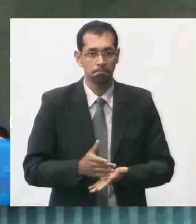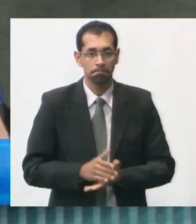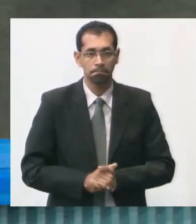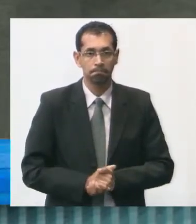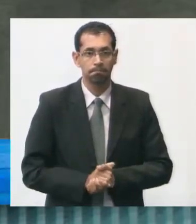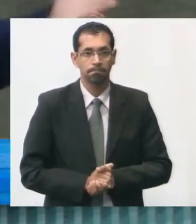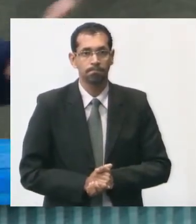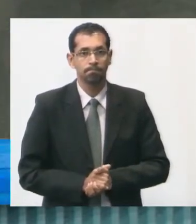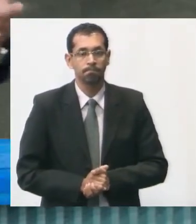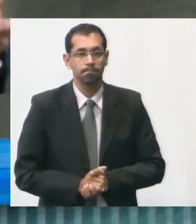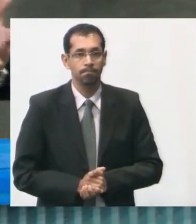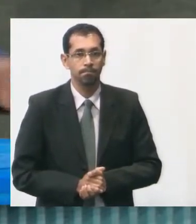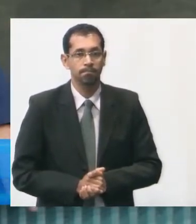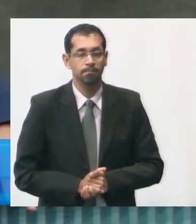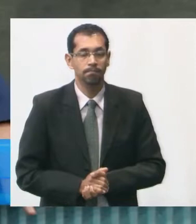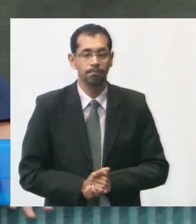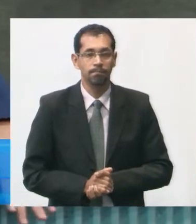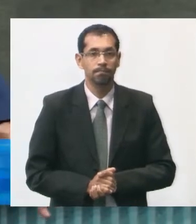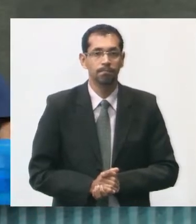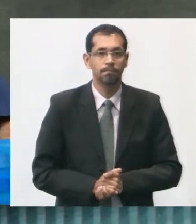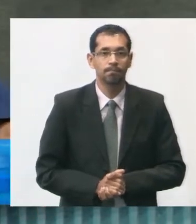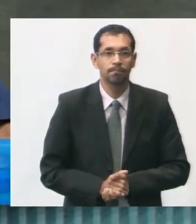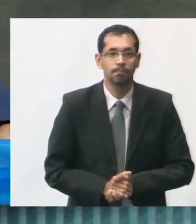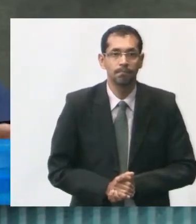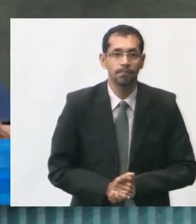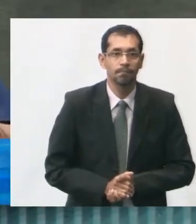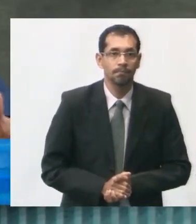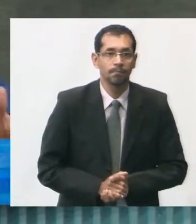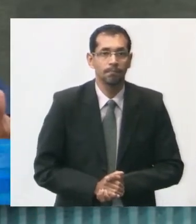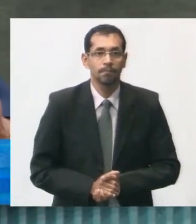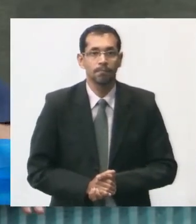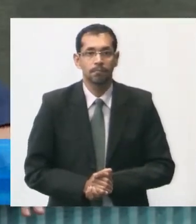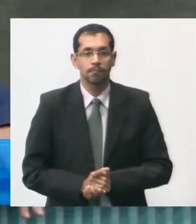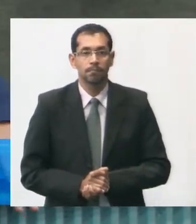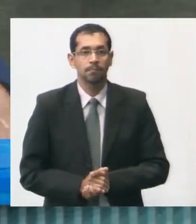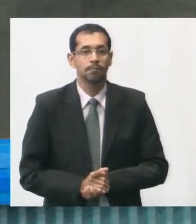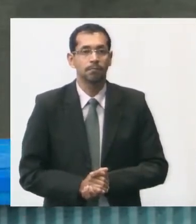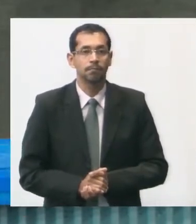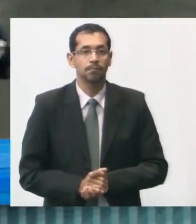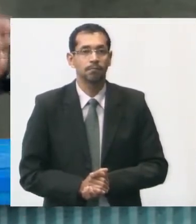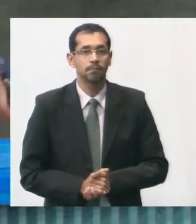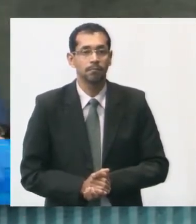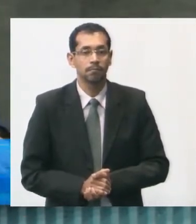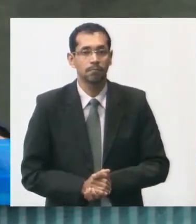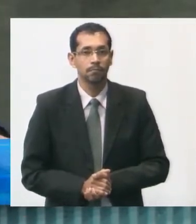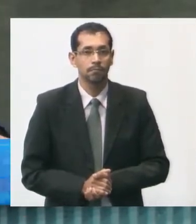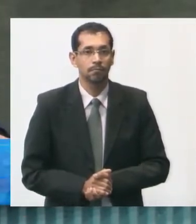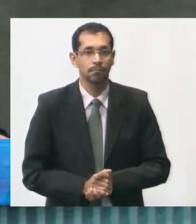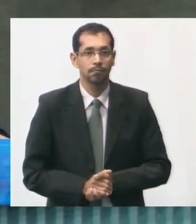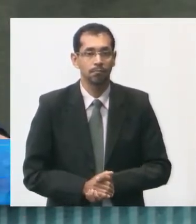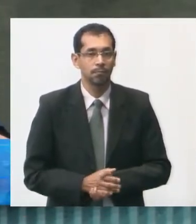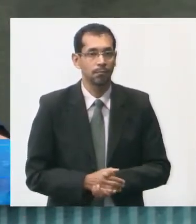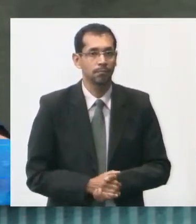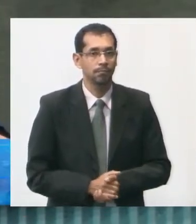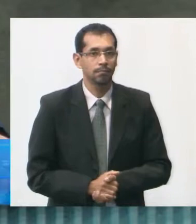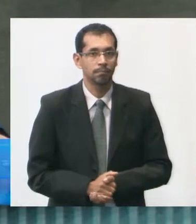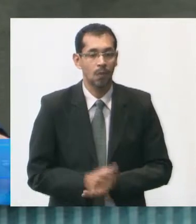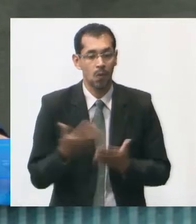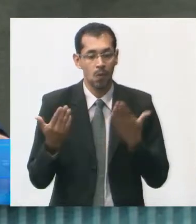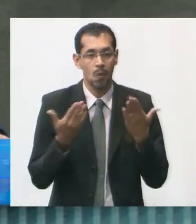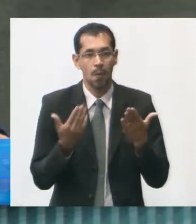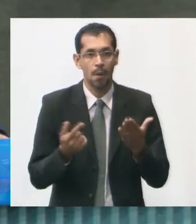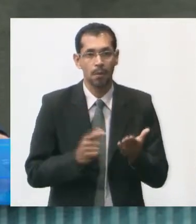essa carta, né, em branco, praticamente, esse cheque em branco, à Prefeitura de